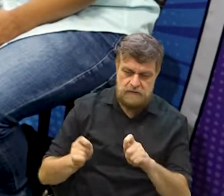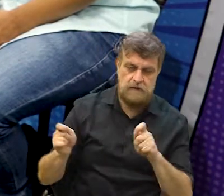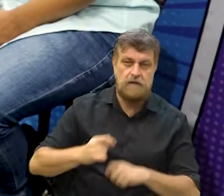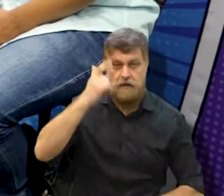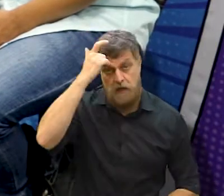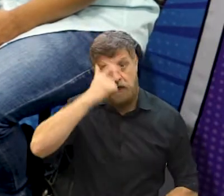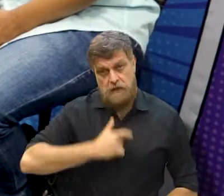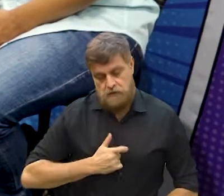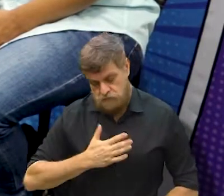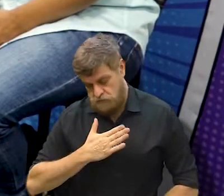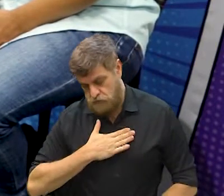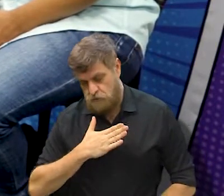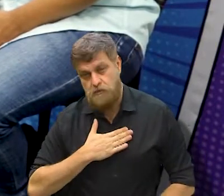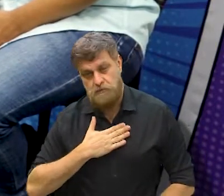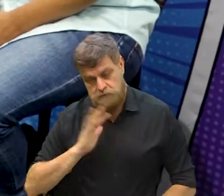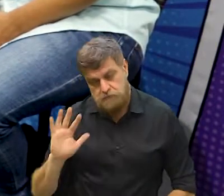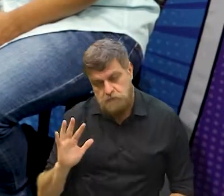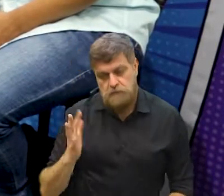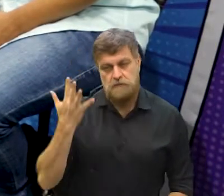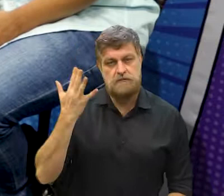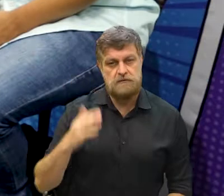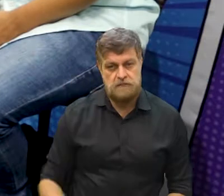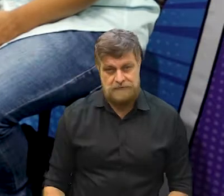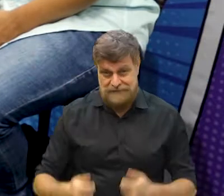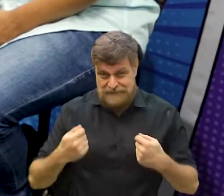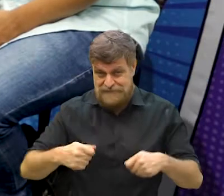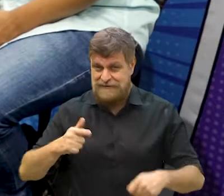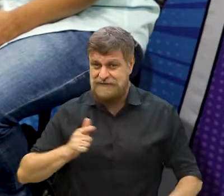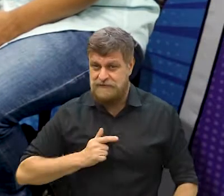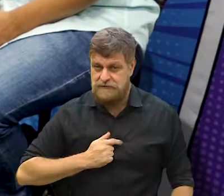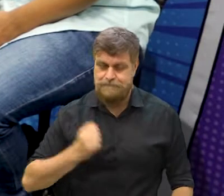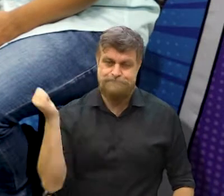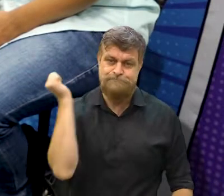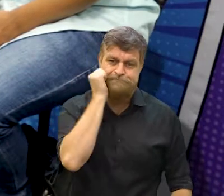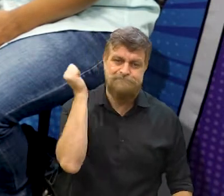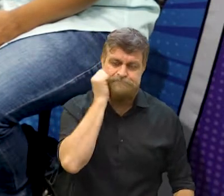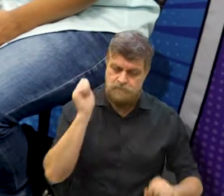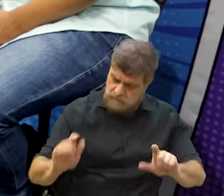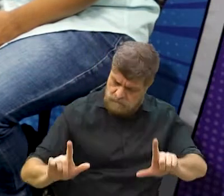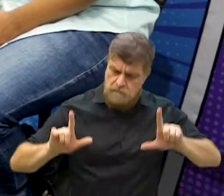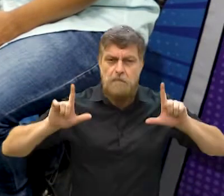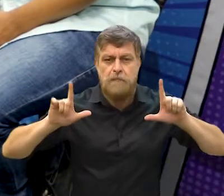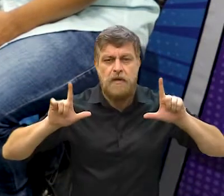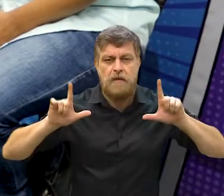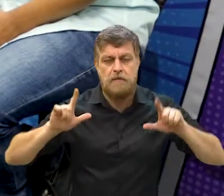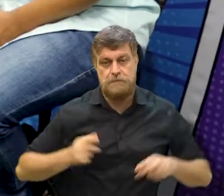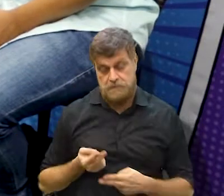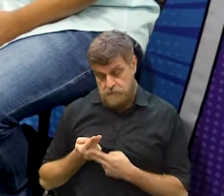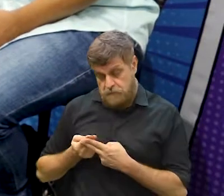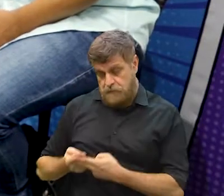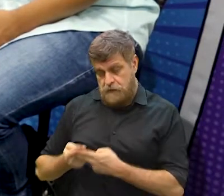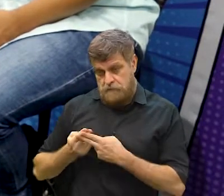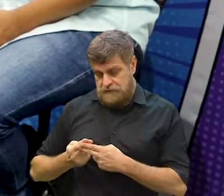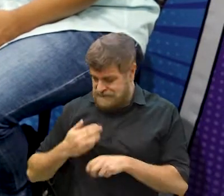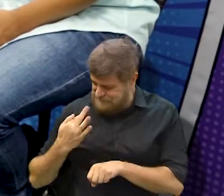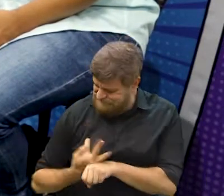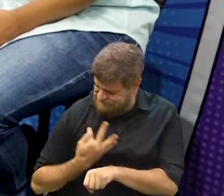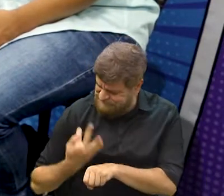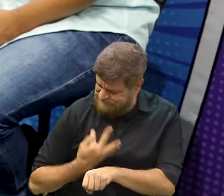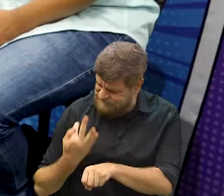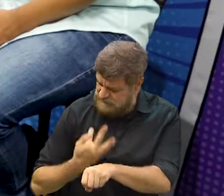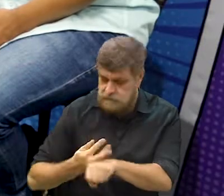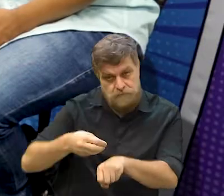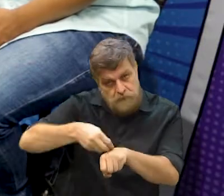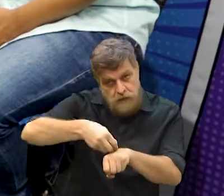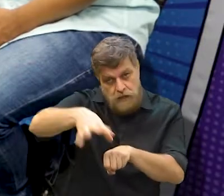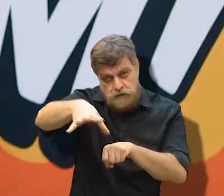conseguir. Pelo menos comigo tem sido assim, mas tem que ter uma pitada de cara de pau e de paciência e insistência. Então